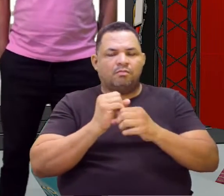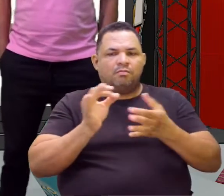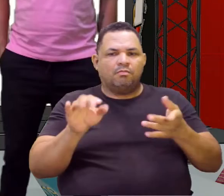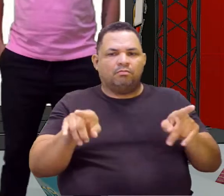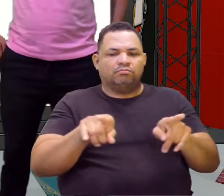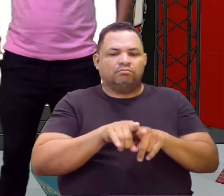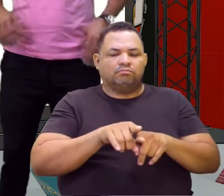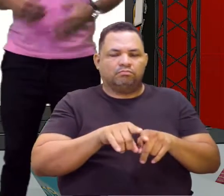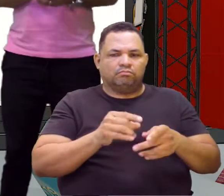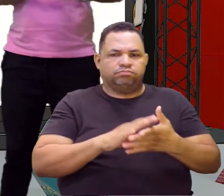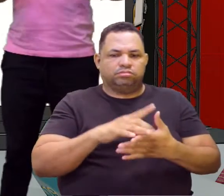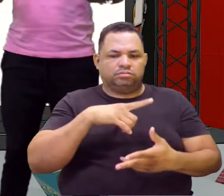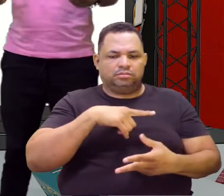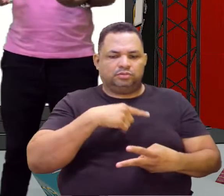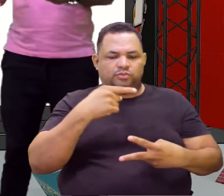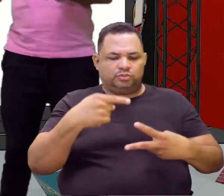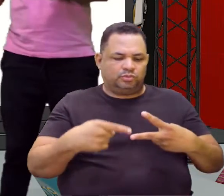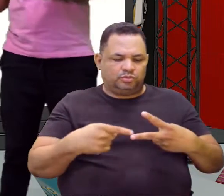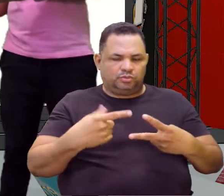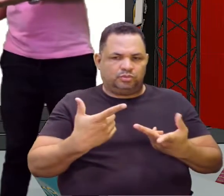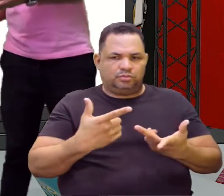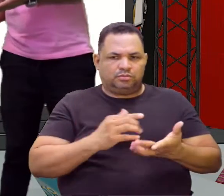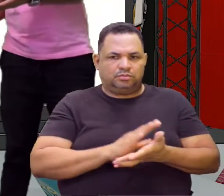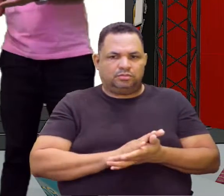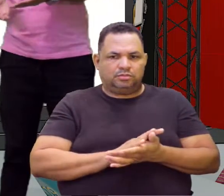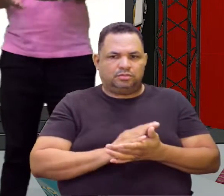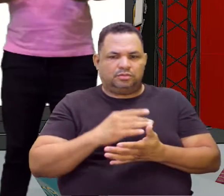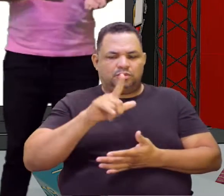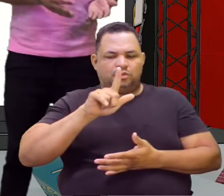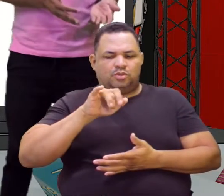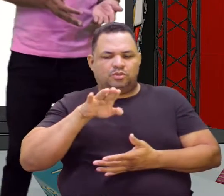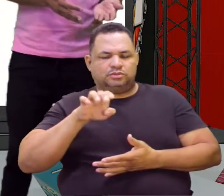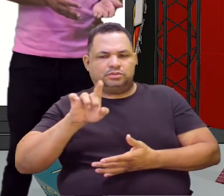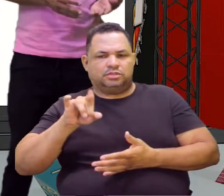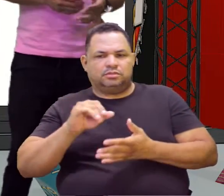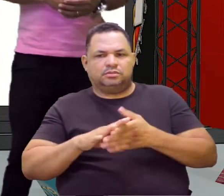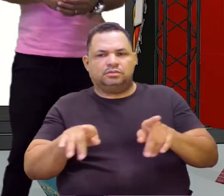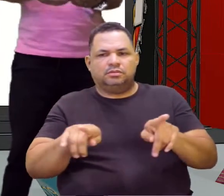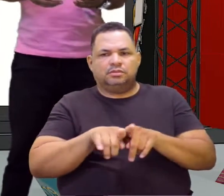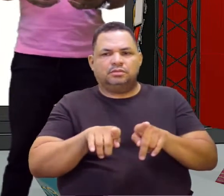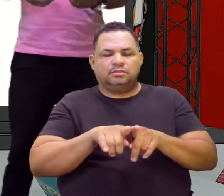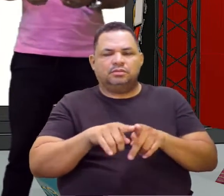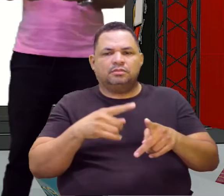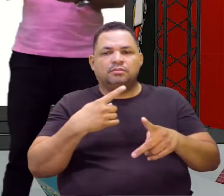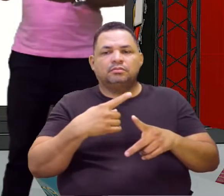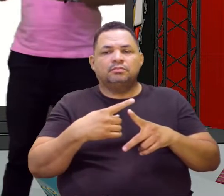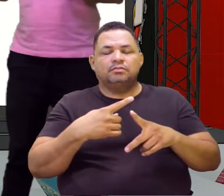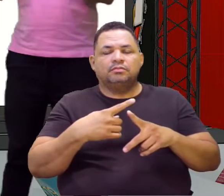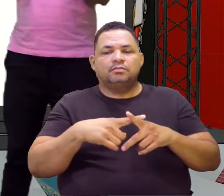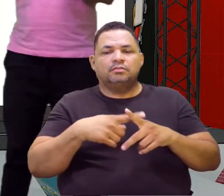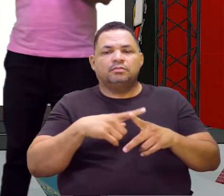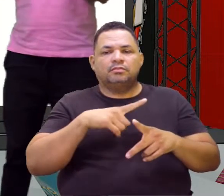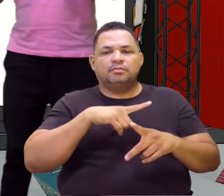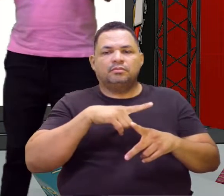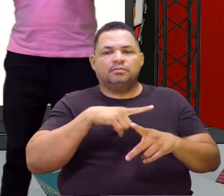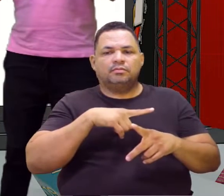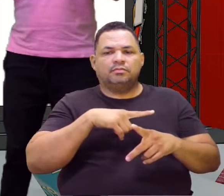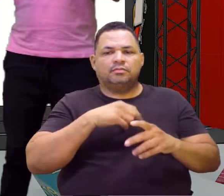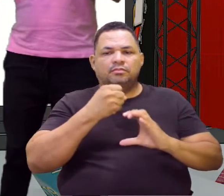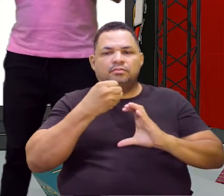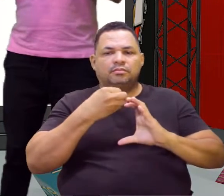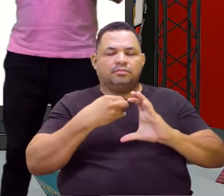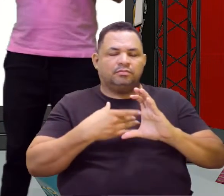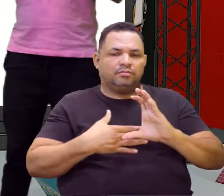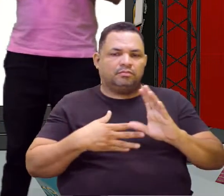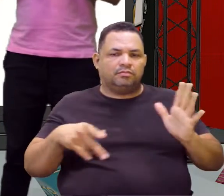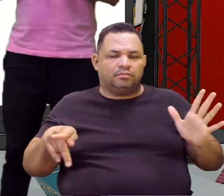particularidades, né? São 2 casos bem particulares, que é o caso do losango e do trapézio. Por quê? Porque eles têm umas